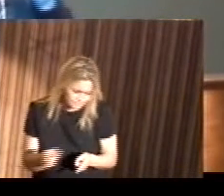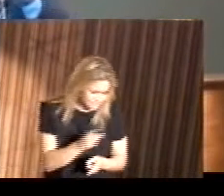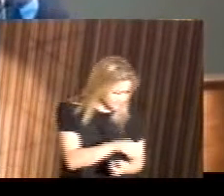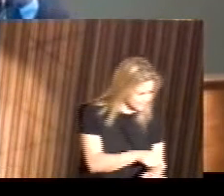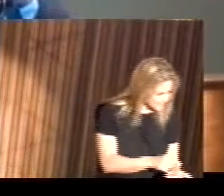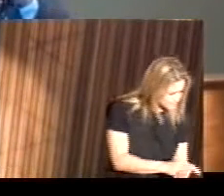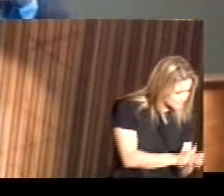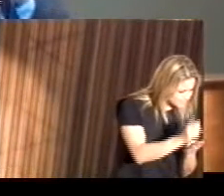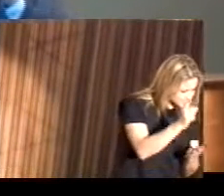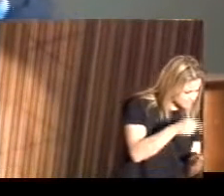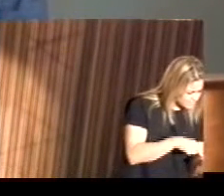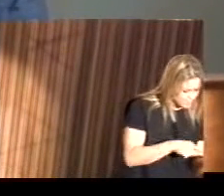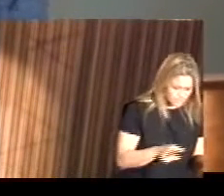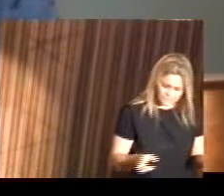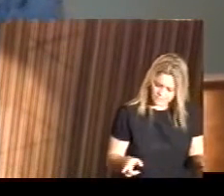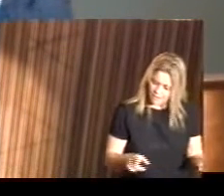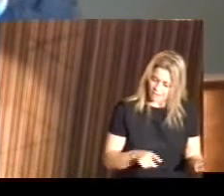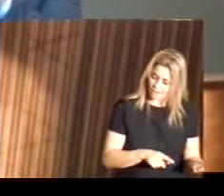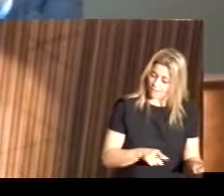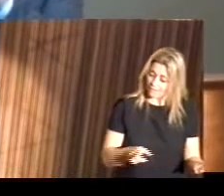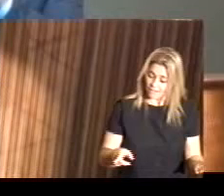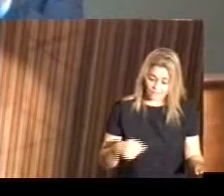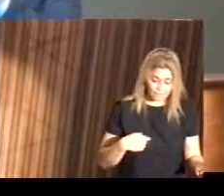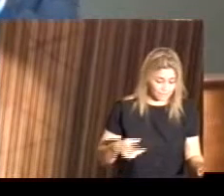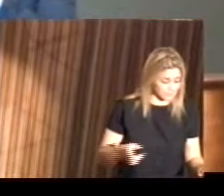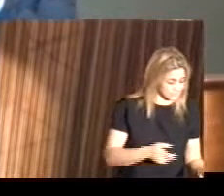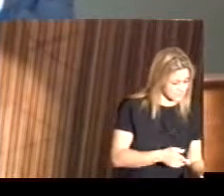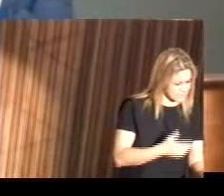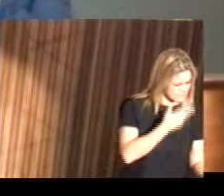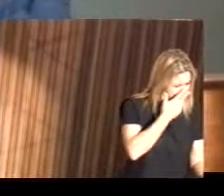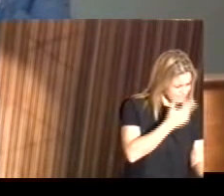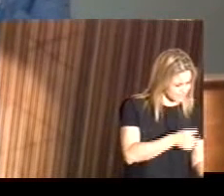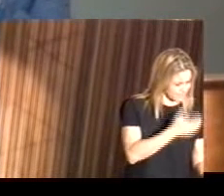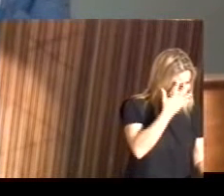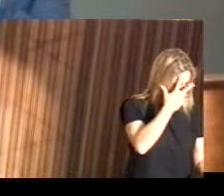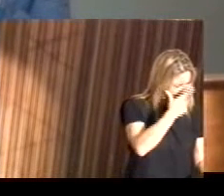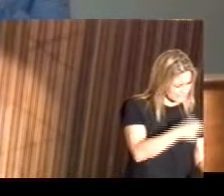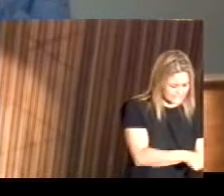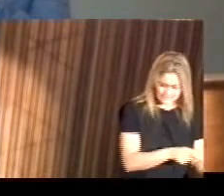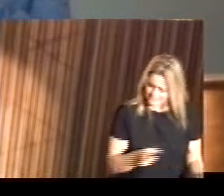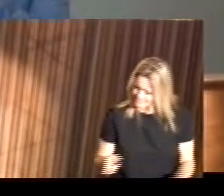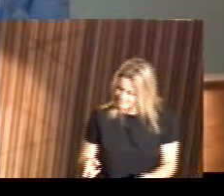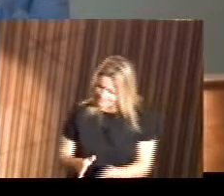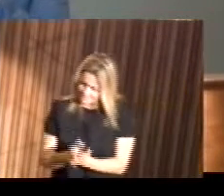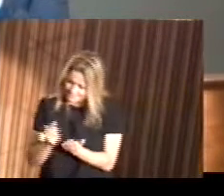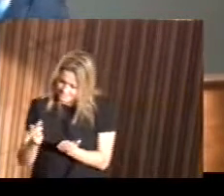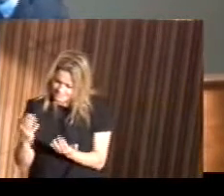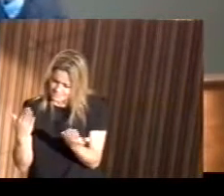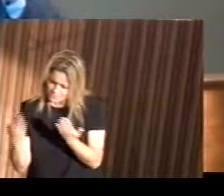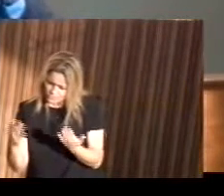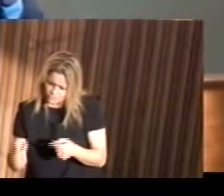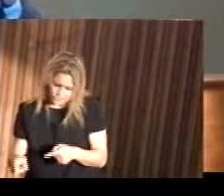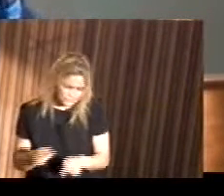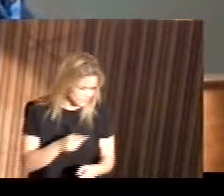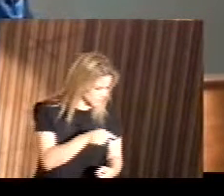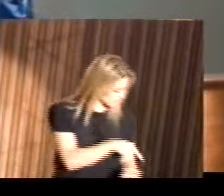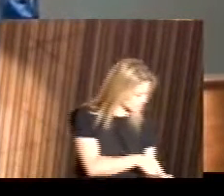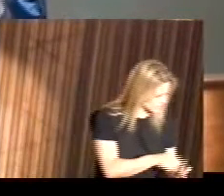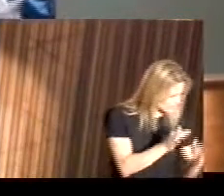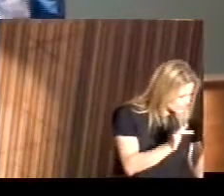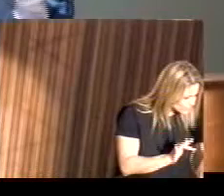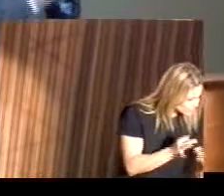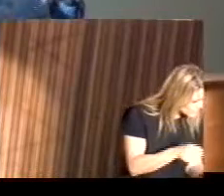E muitas vezes a gente pega as ideologias, elas parecem tão lindas, e a gente esquece que